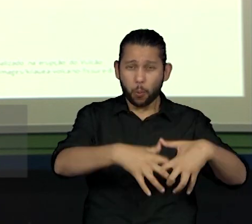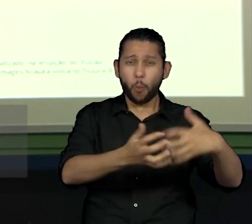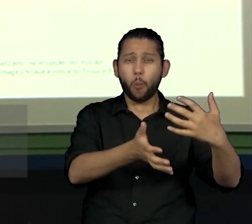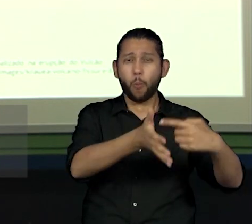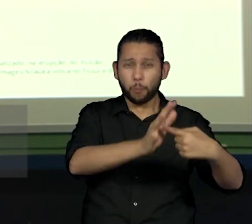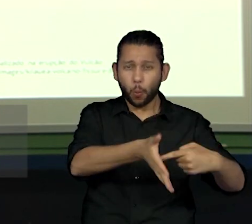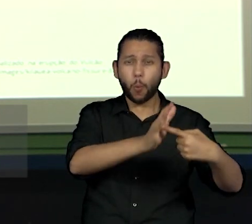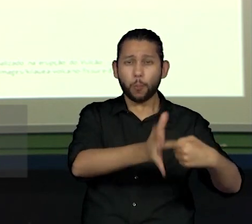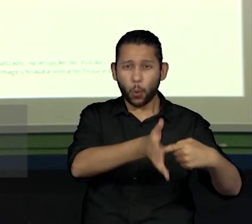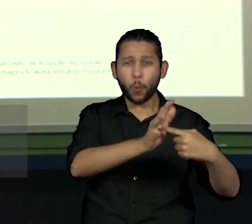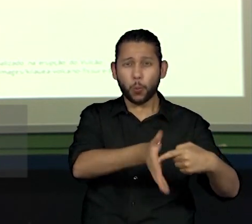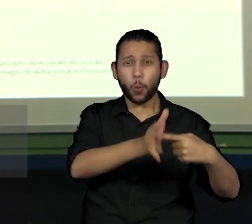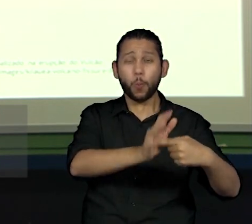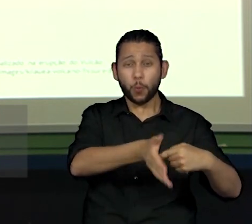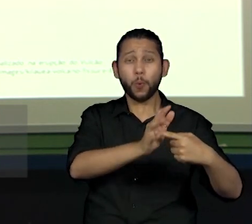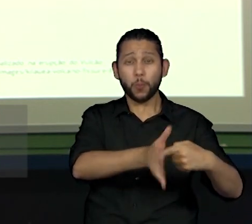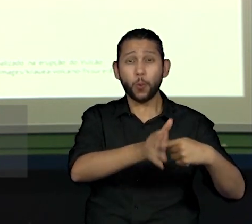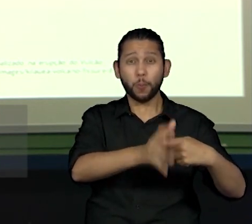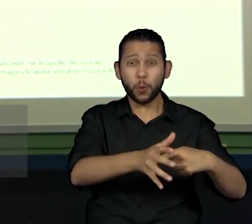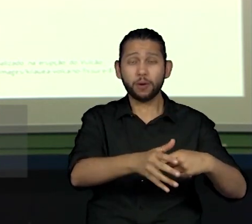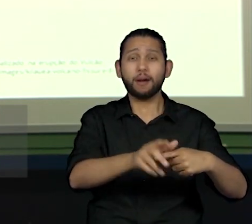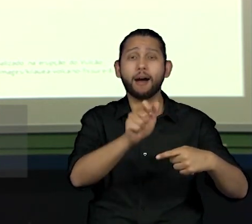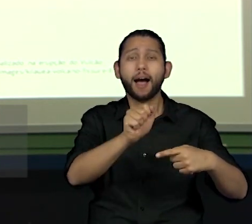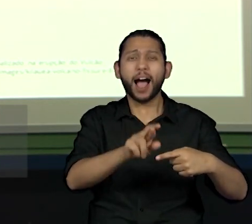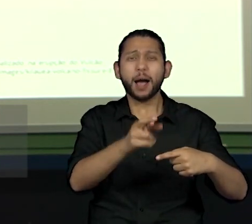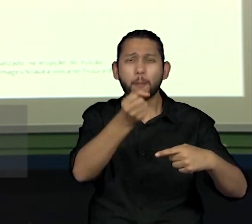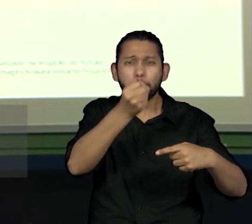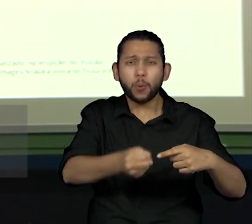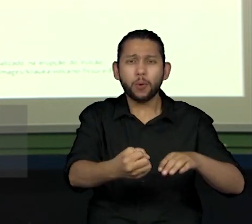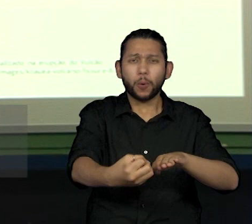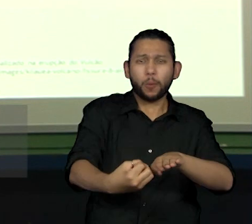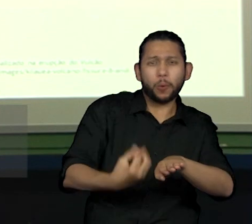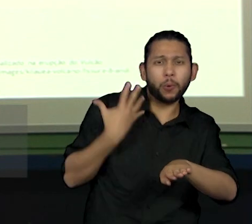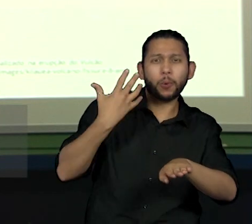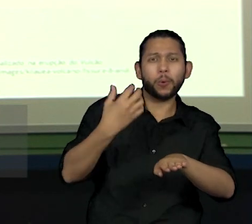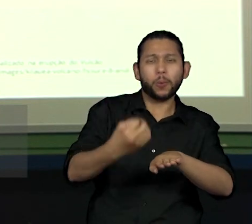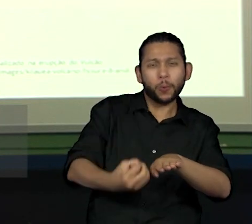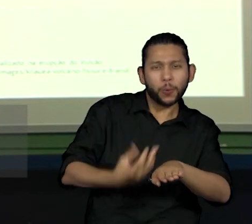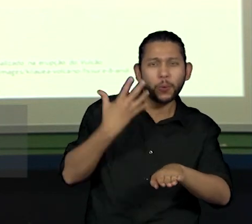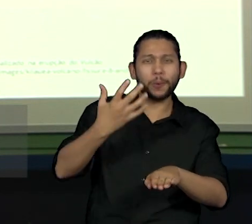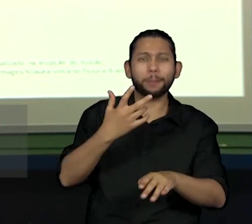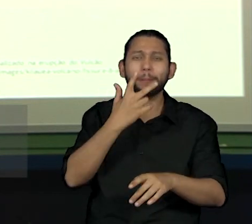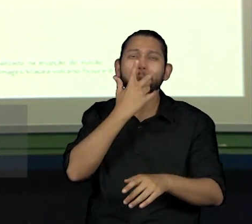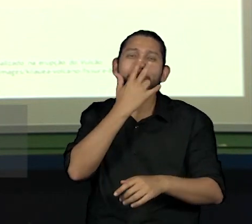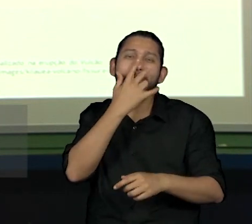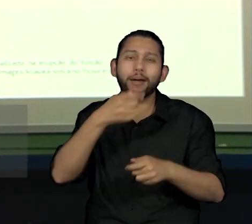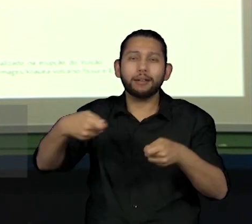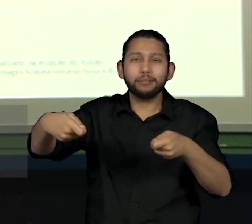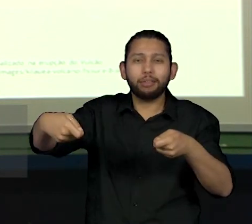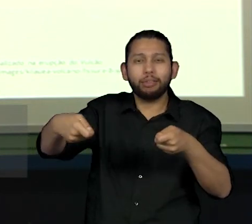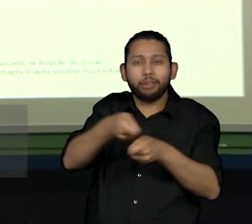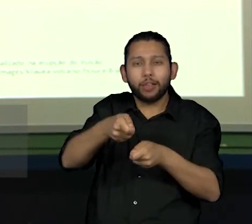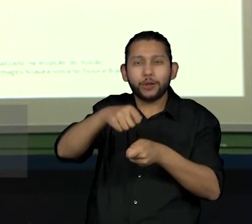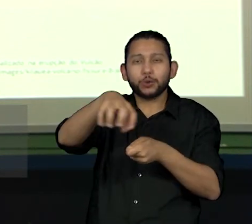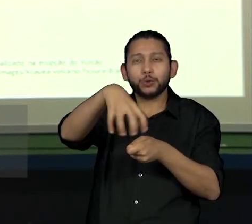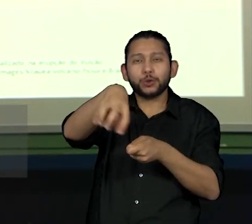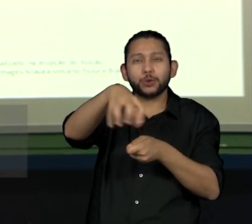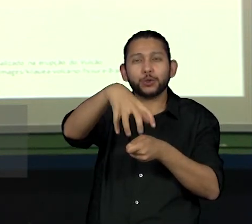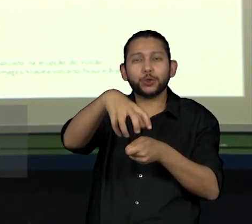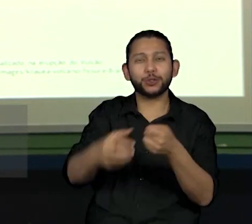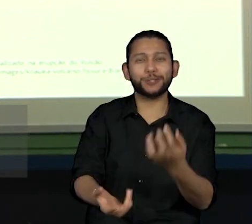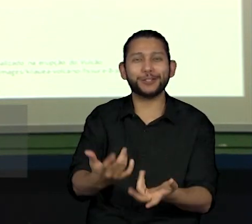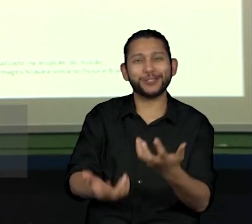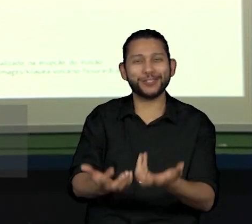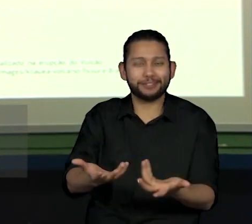Terra. Ok? Então, preste bem atenção aí que essa pressão que fazem o movimento. E aí, qual